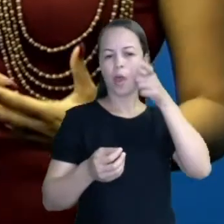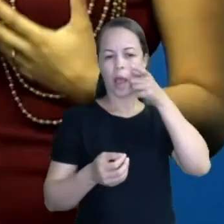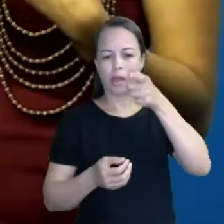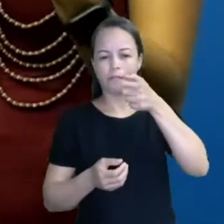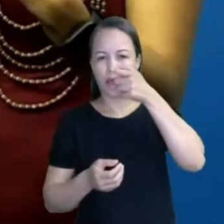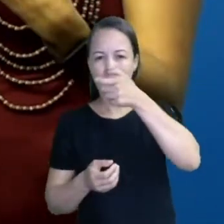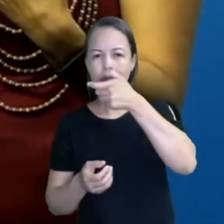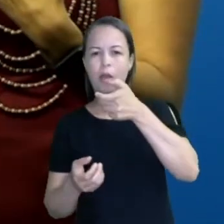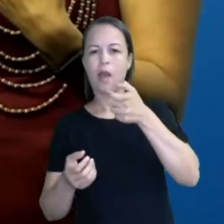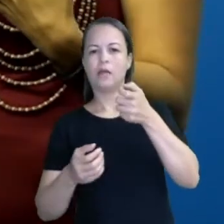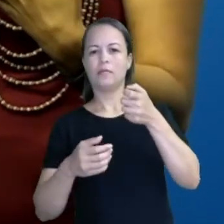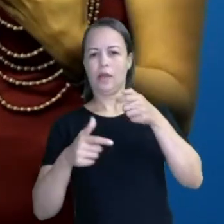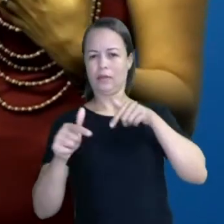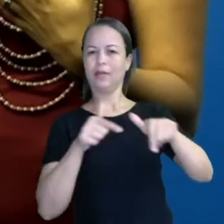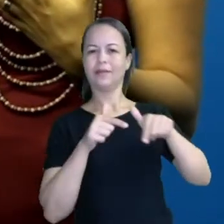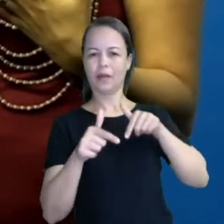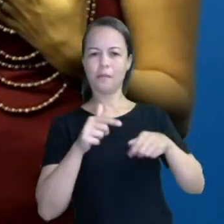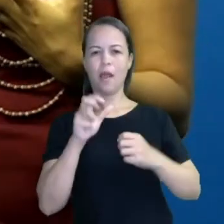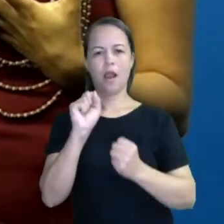de trabalho, para aquele